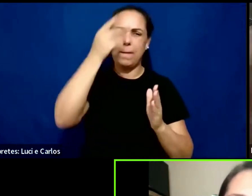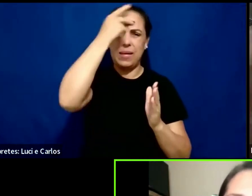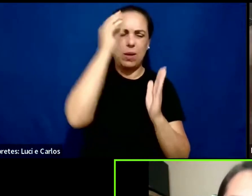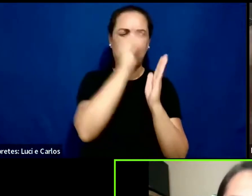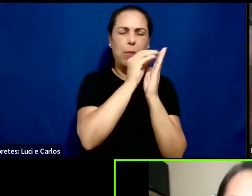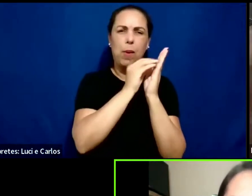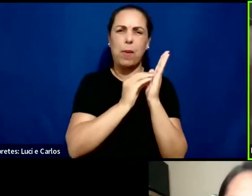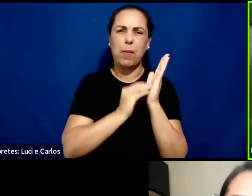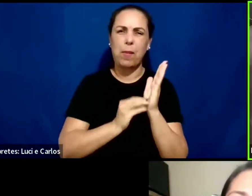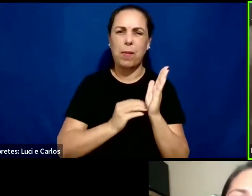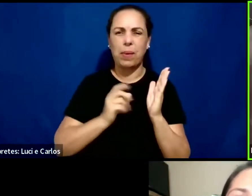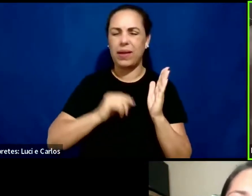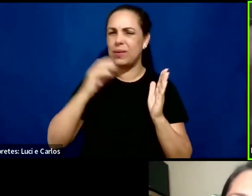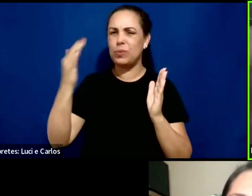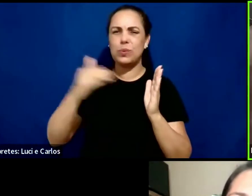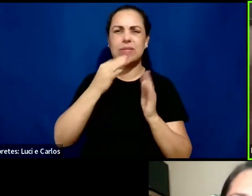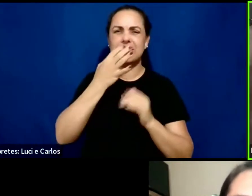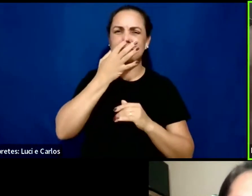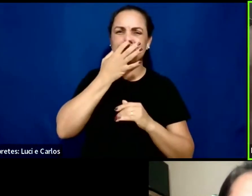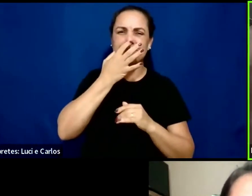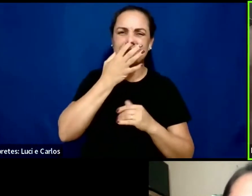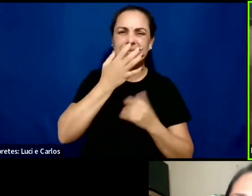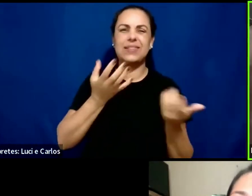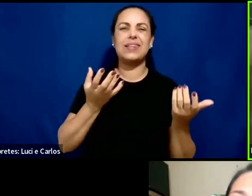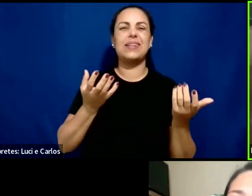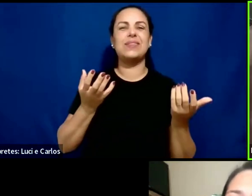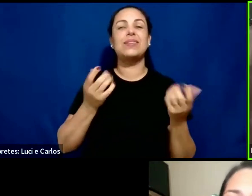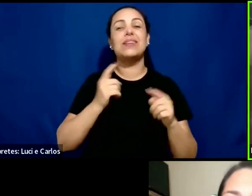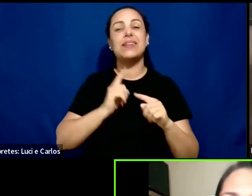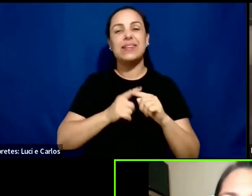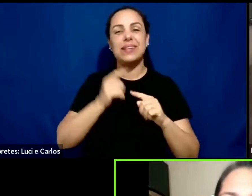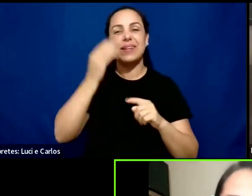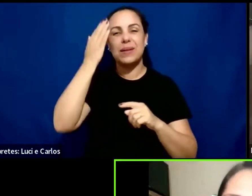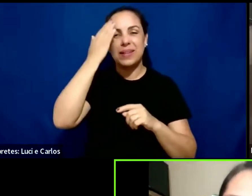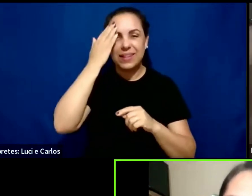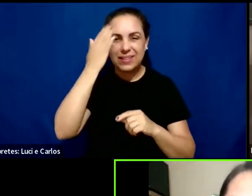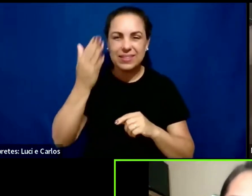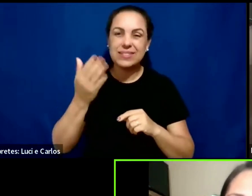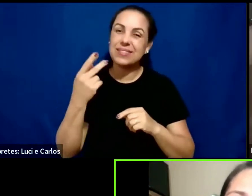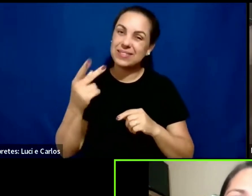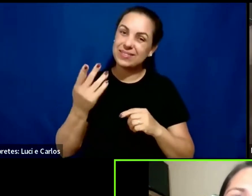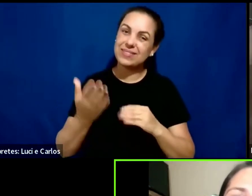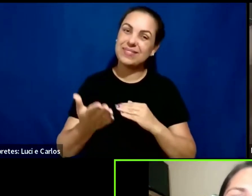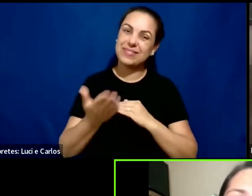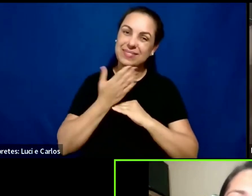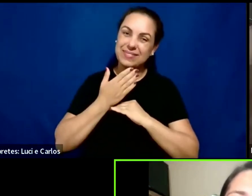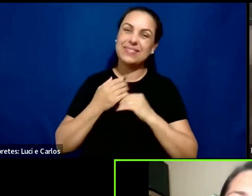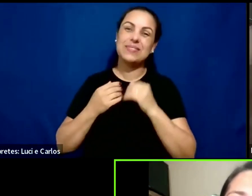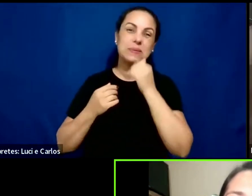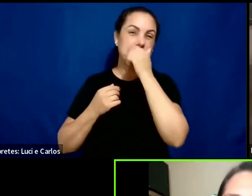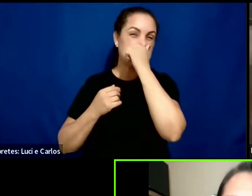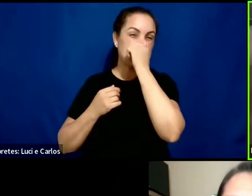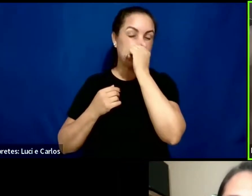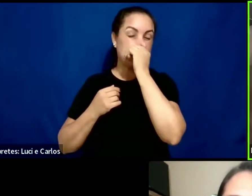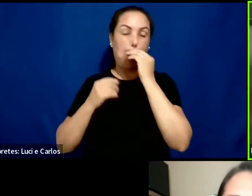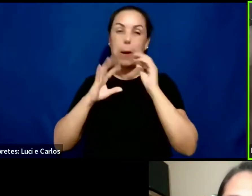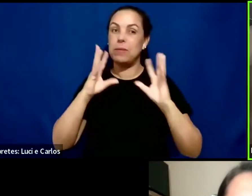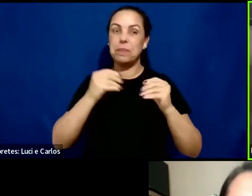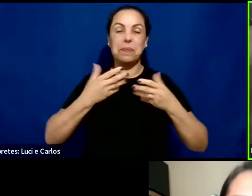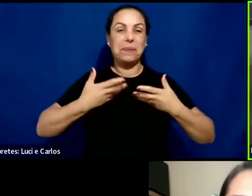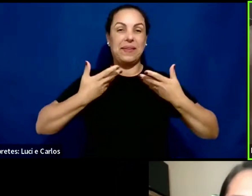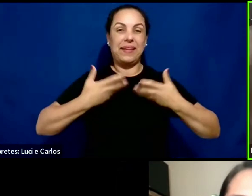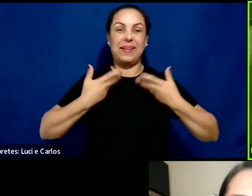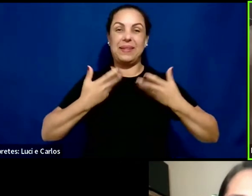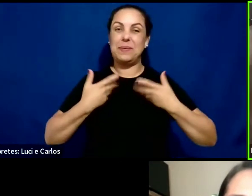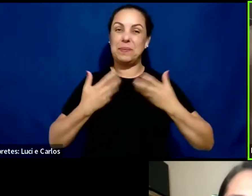impressionado com a sua aula, tá? Muito obrigada mesmo. O pessoal aqui está muito empolgado. Eu quero, inclusive,